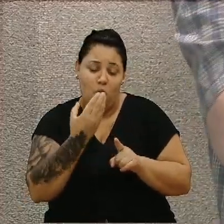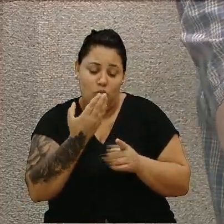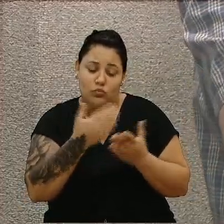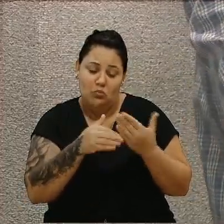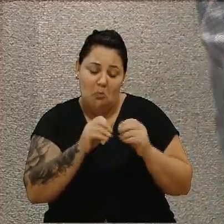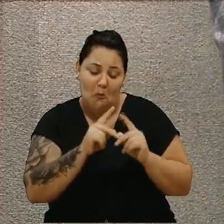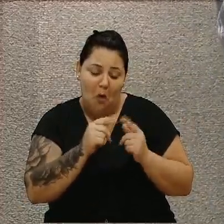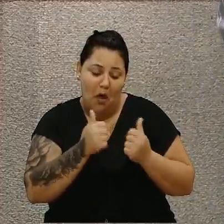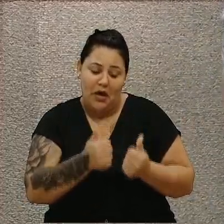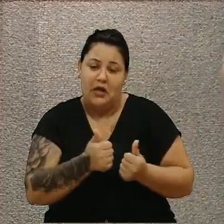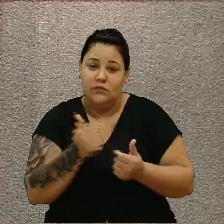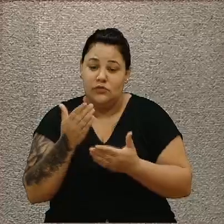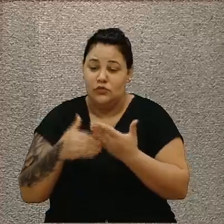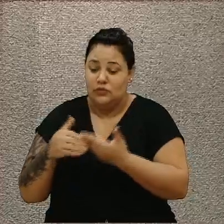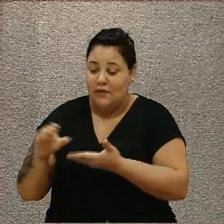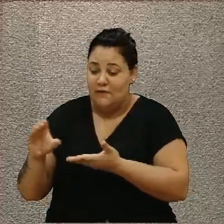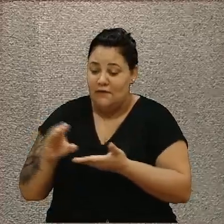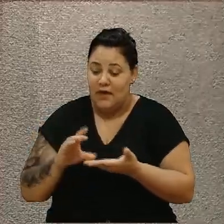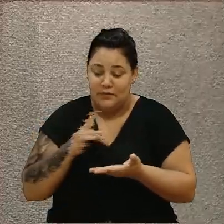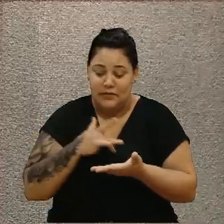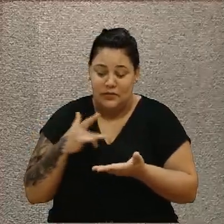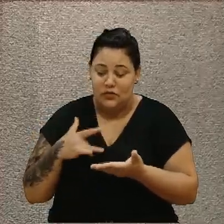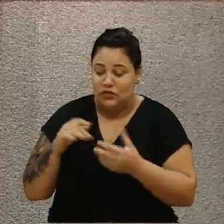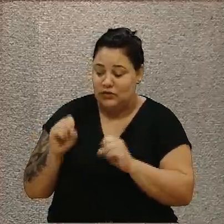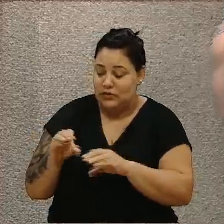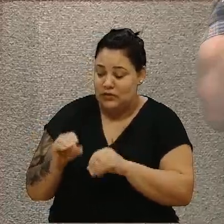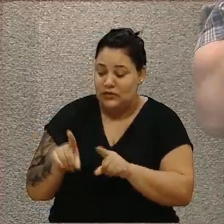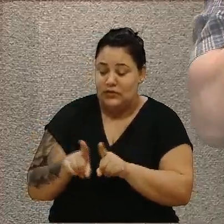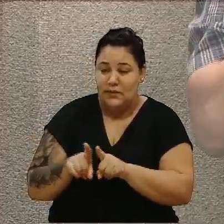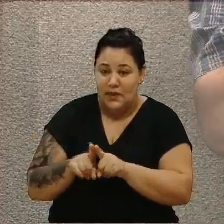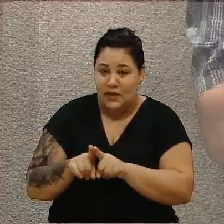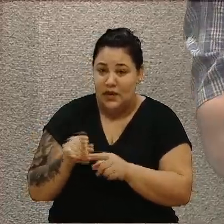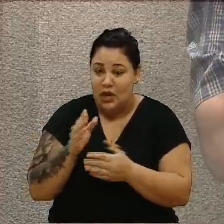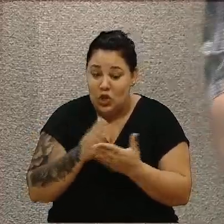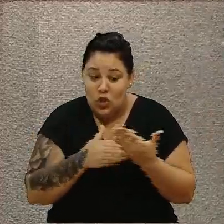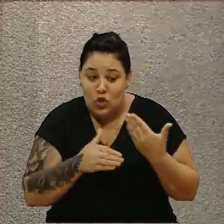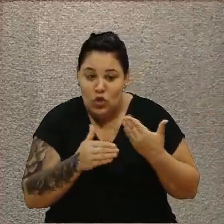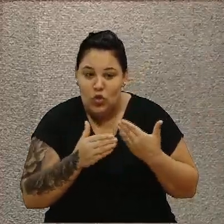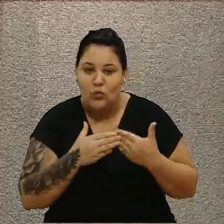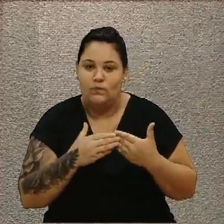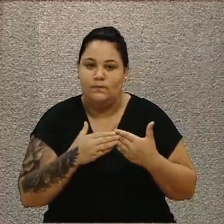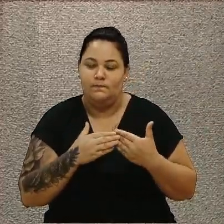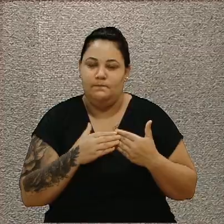todo o recurso para a saúde, todo o recurso para a educação, todo o recurso para a segurança.